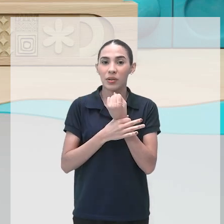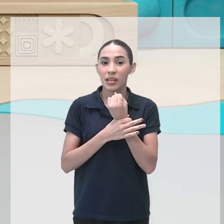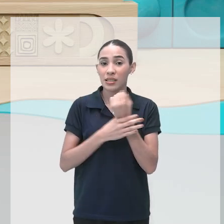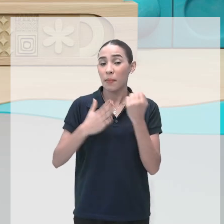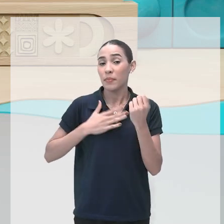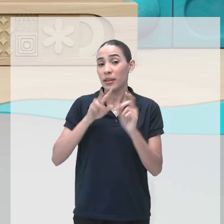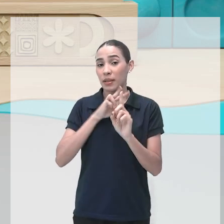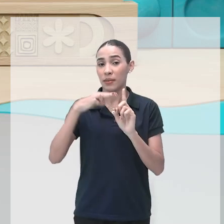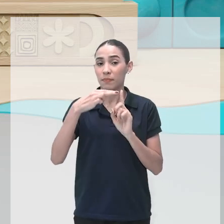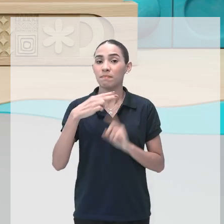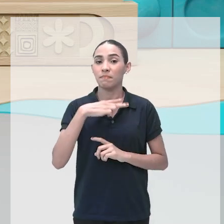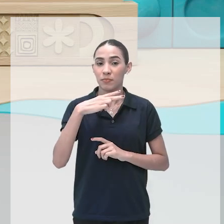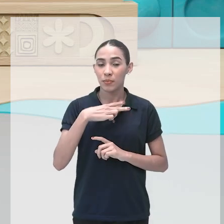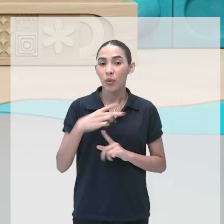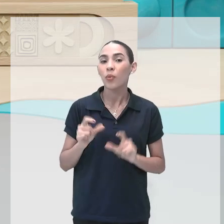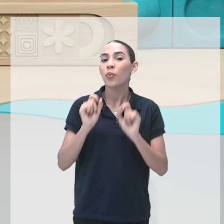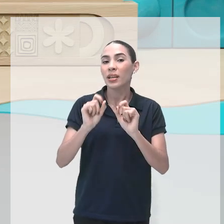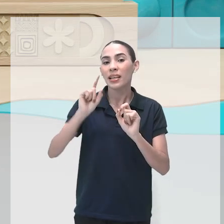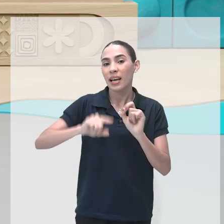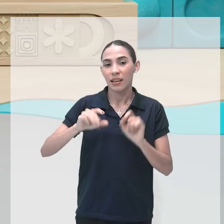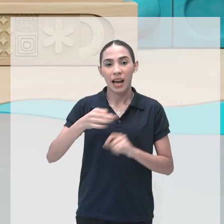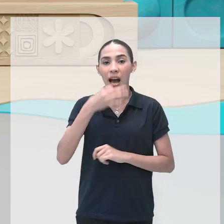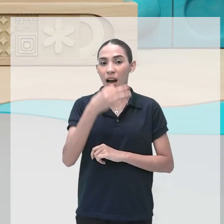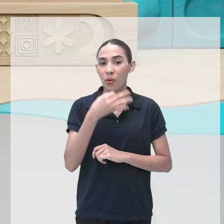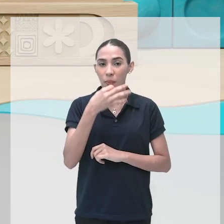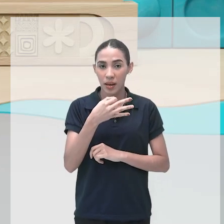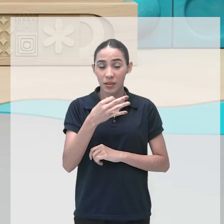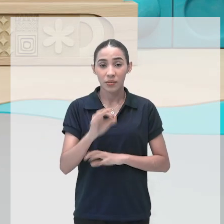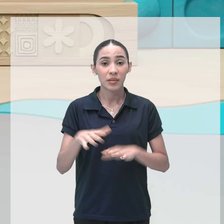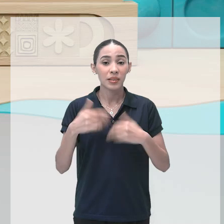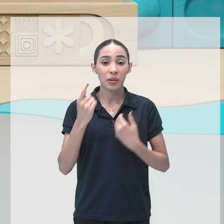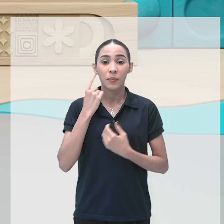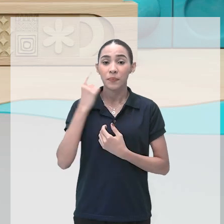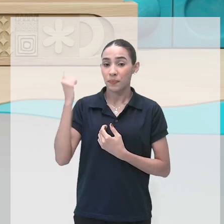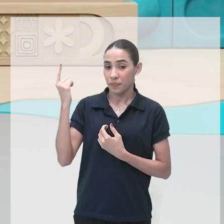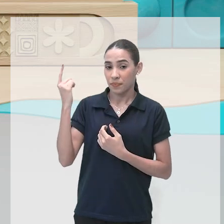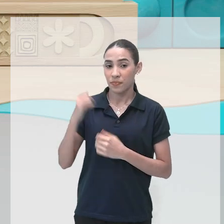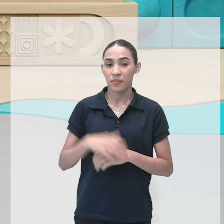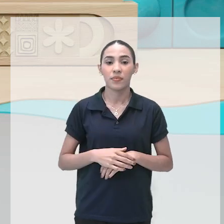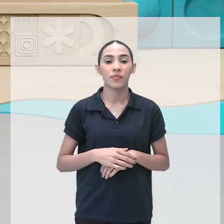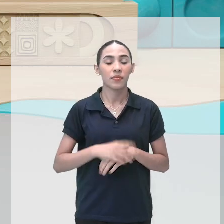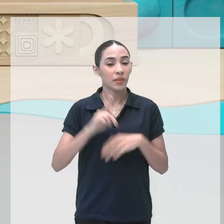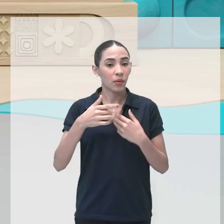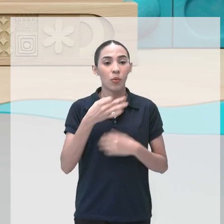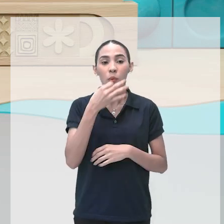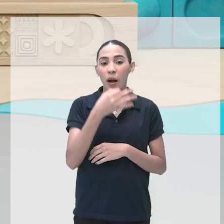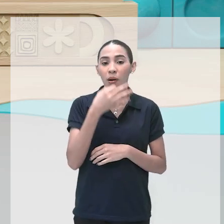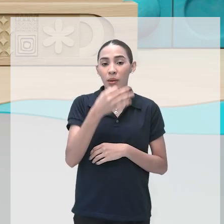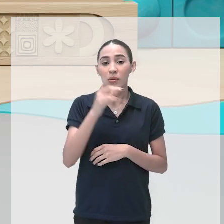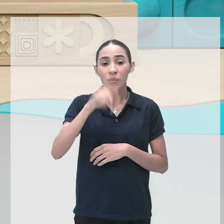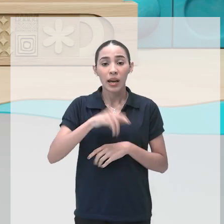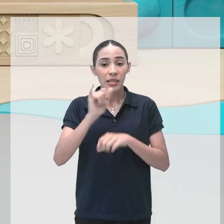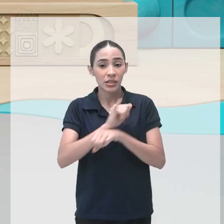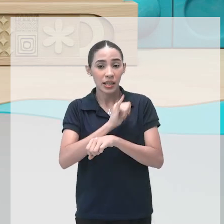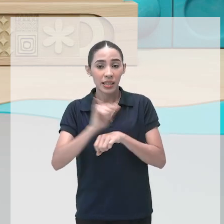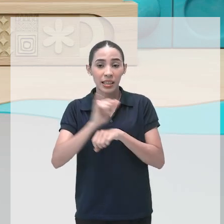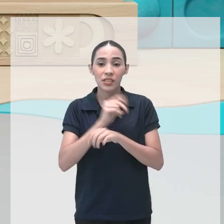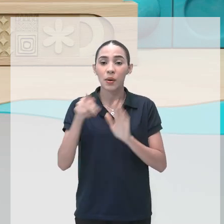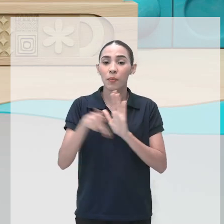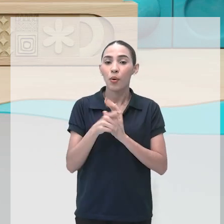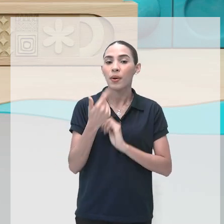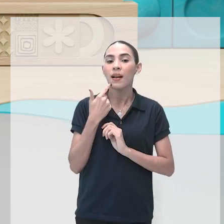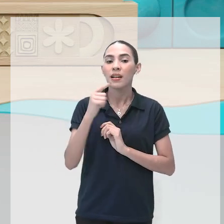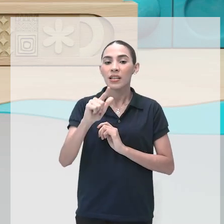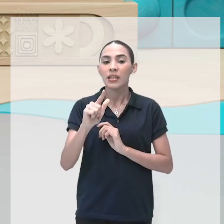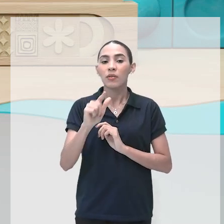de vista. E o que é o argumento? Então, pessoal, colocando aqui, olha só, o argumento é um recurso da língua utilizado